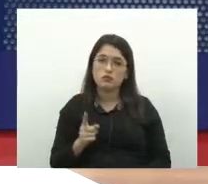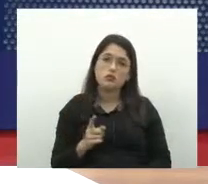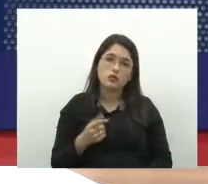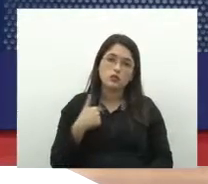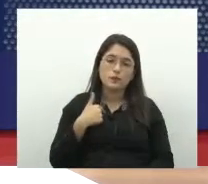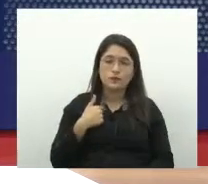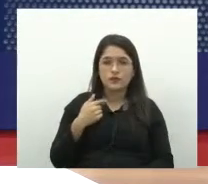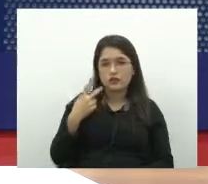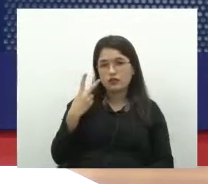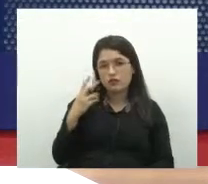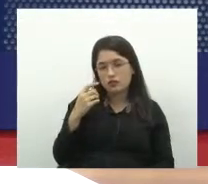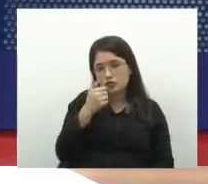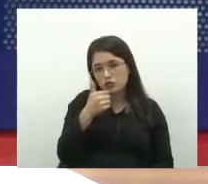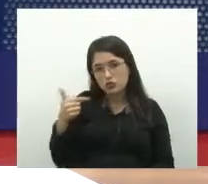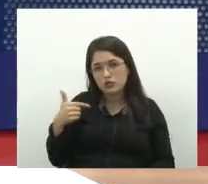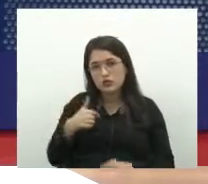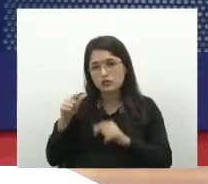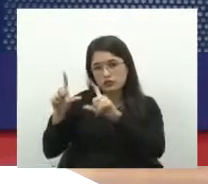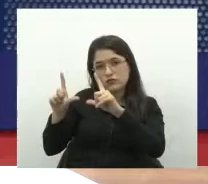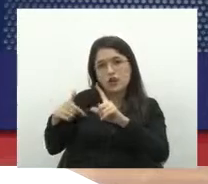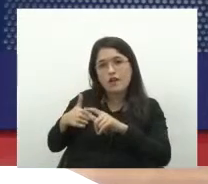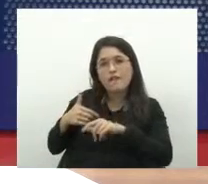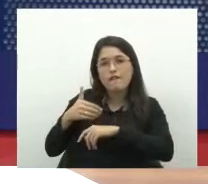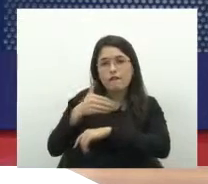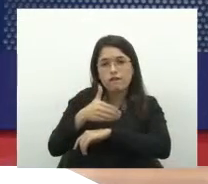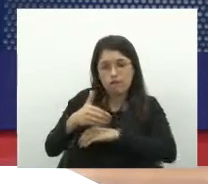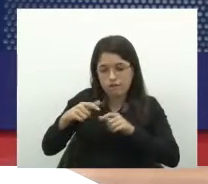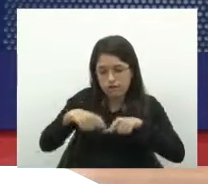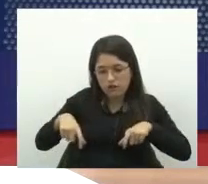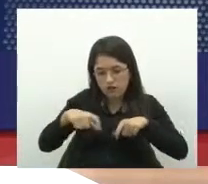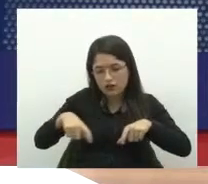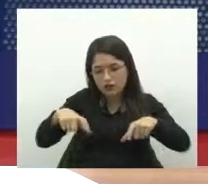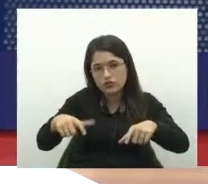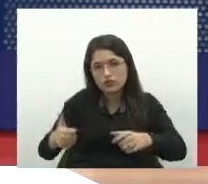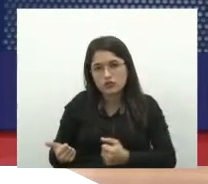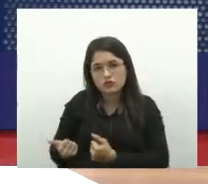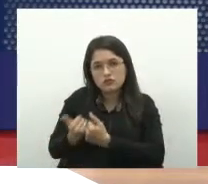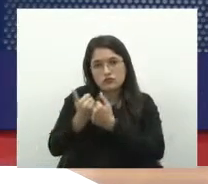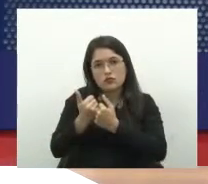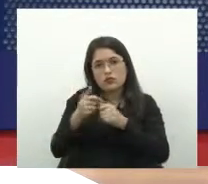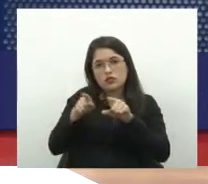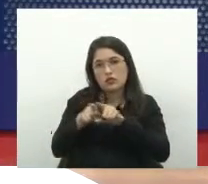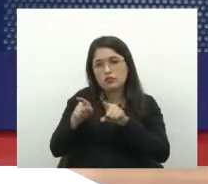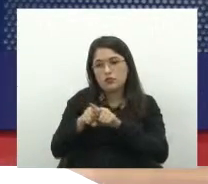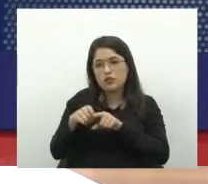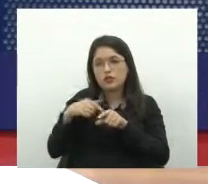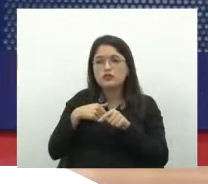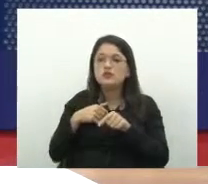lights, 27 suportes de faixas e outras mídias